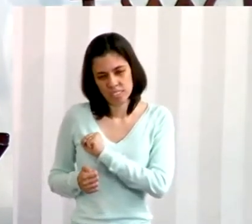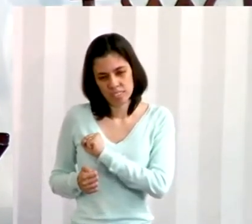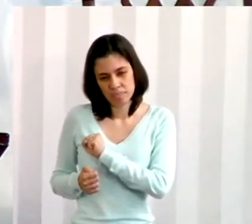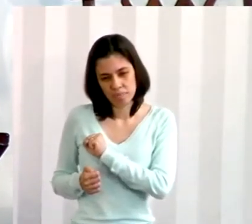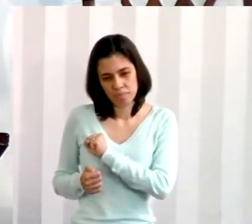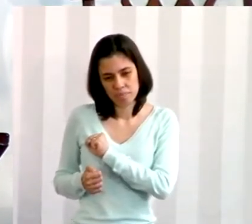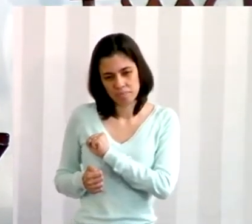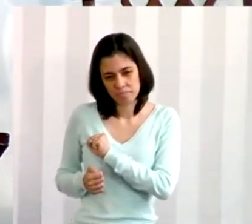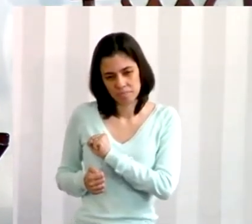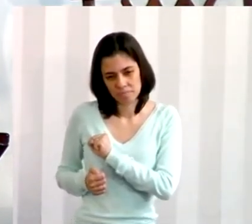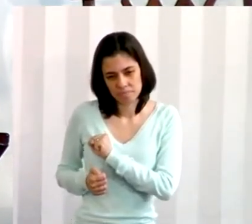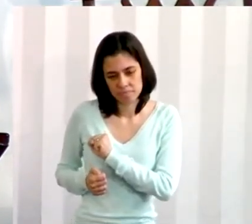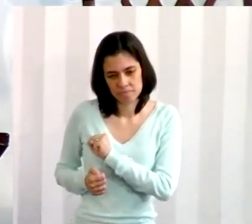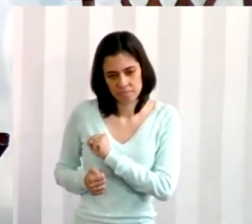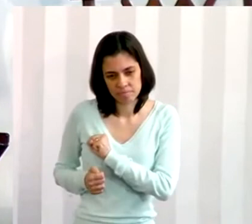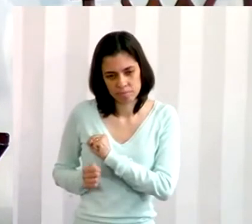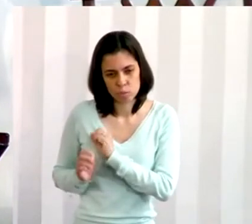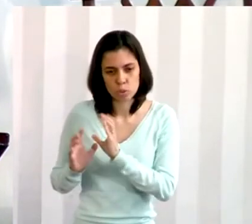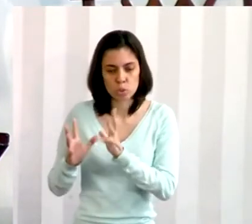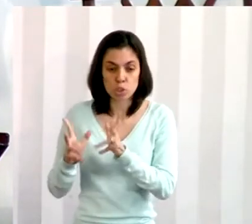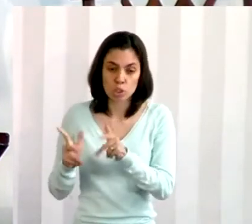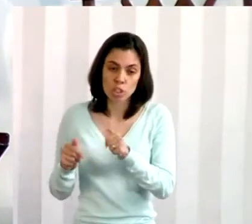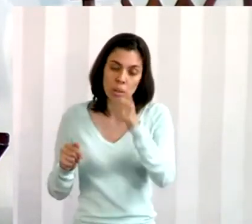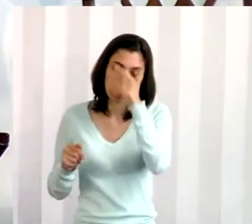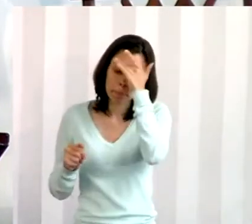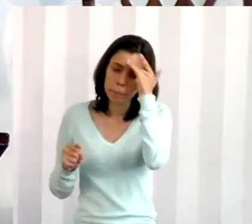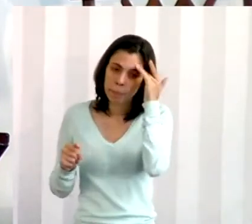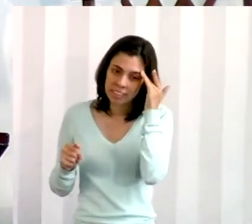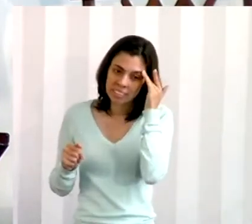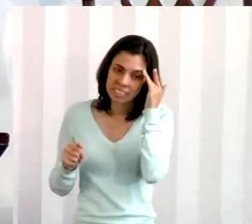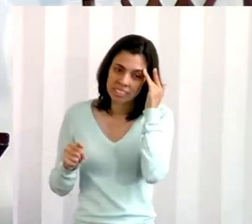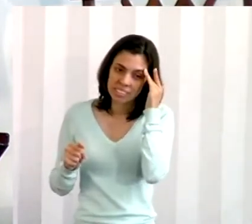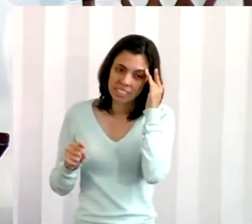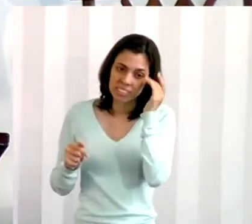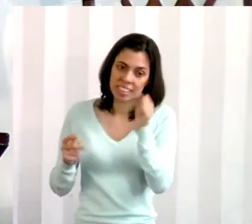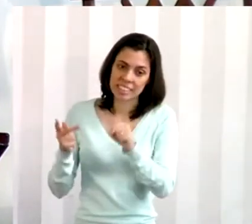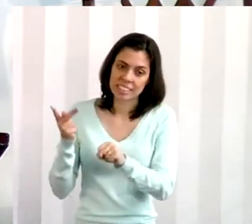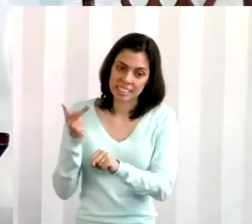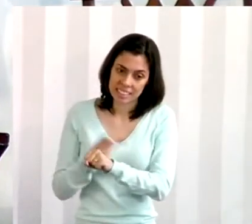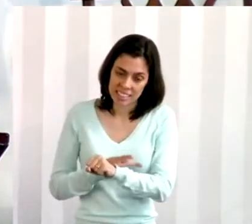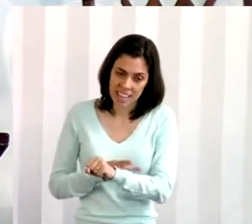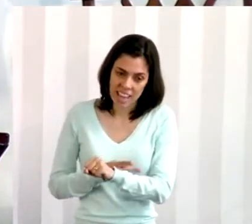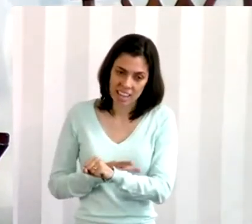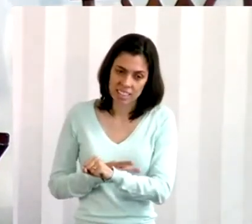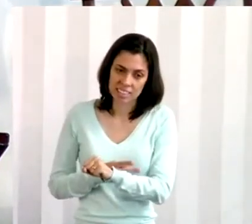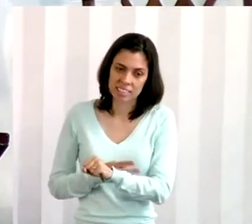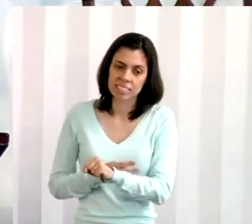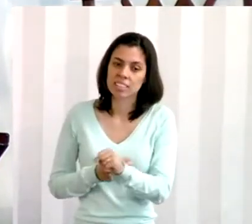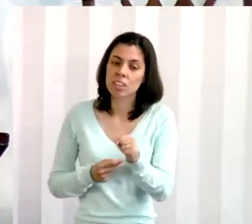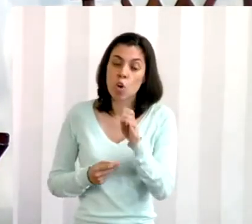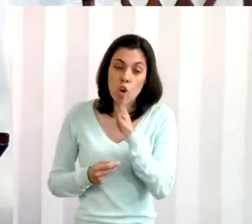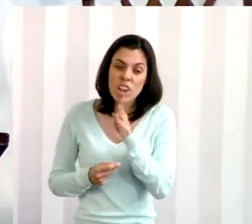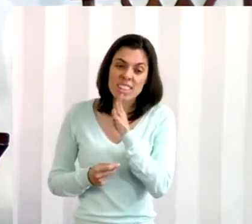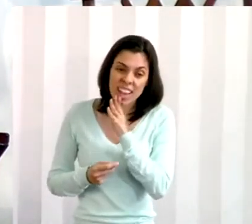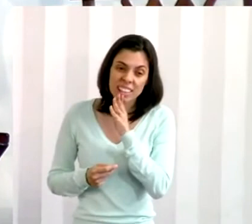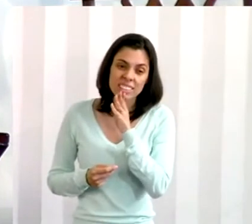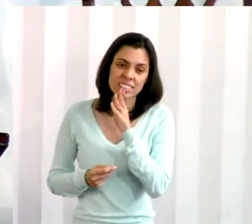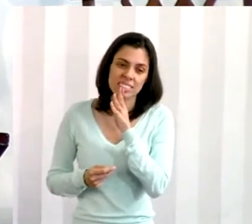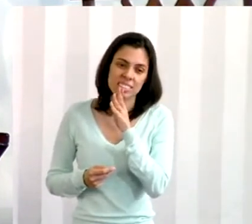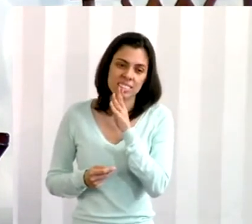erra, normalmente sabe que erra. Ela não precisa de alguém que fique 3 vezes dizendo que ela errou. E